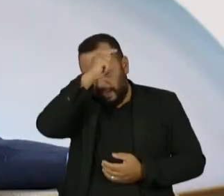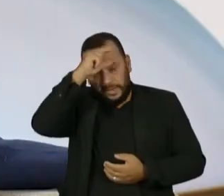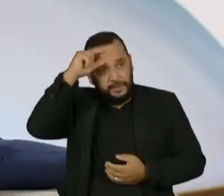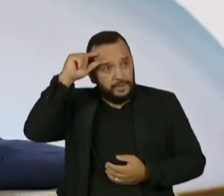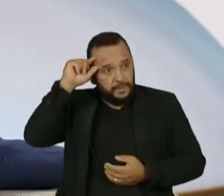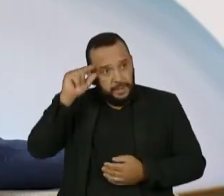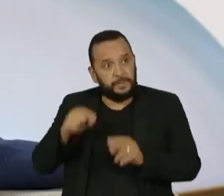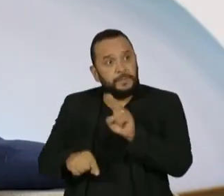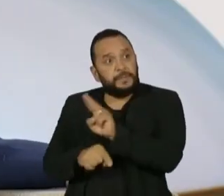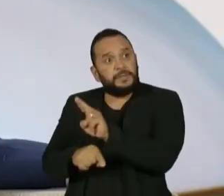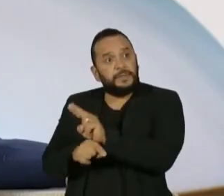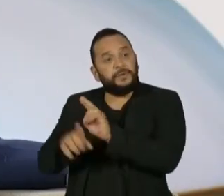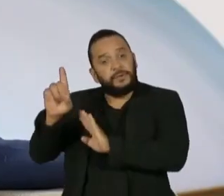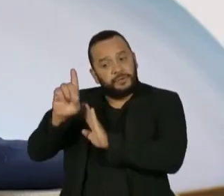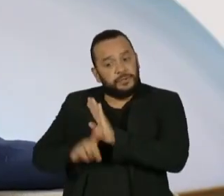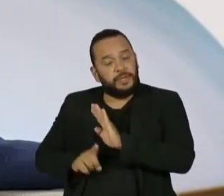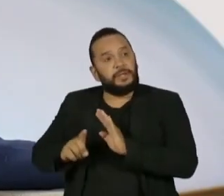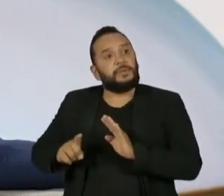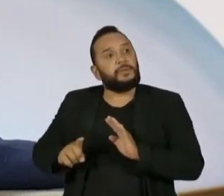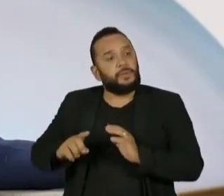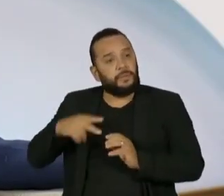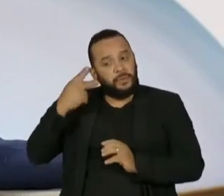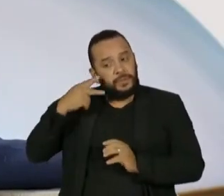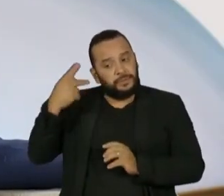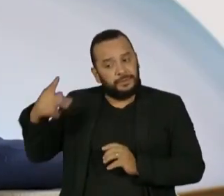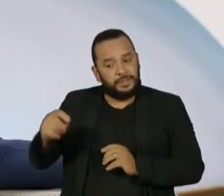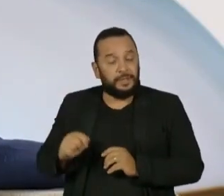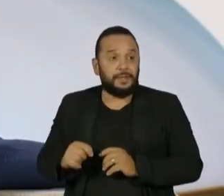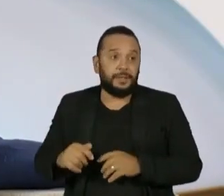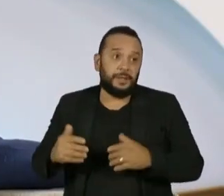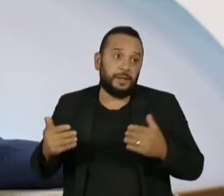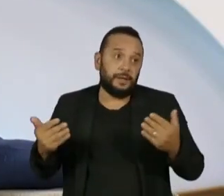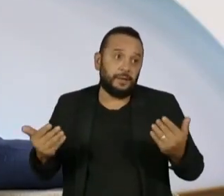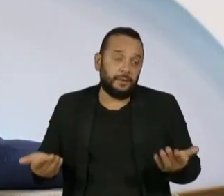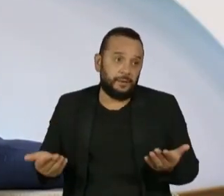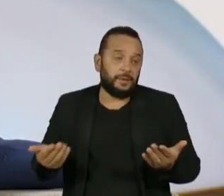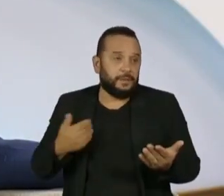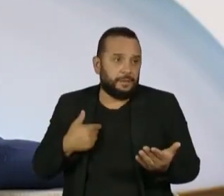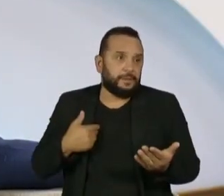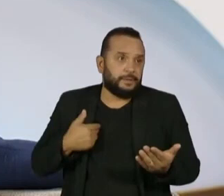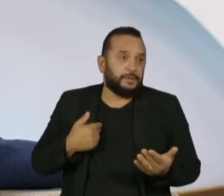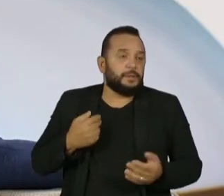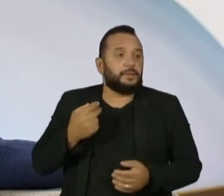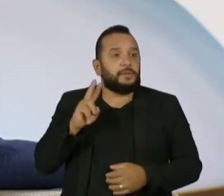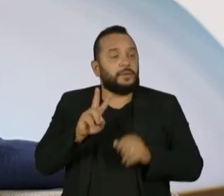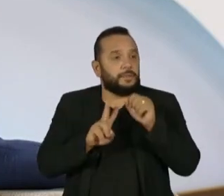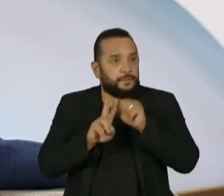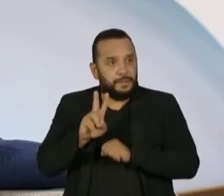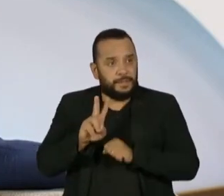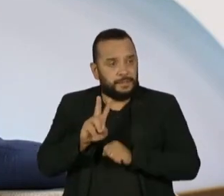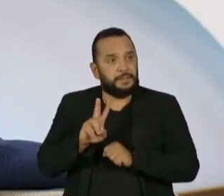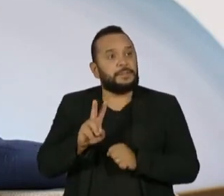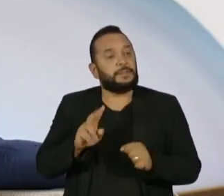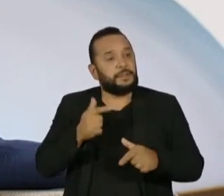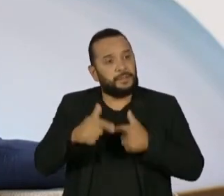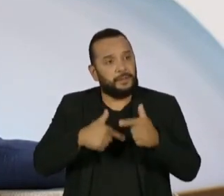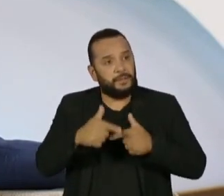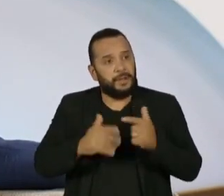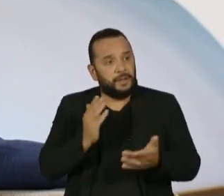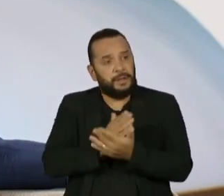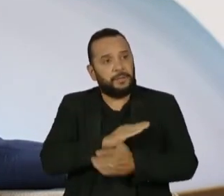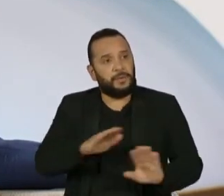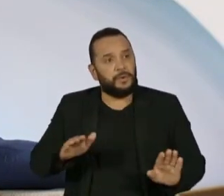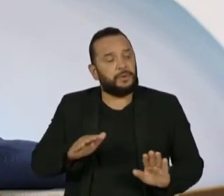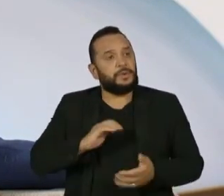políticos, que, por coincidência, é o mesmo que, há 2 meses antes de terminar, né, o seu mandato no STF, deu